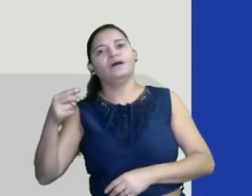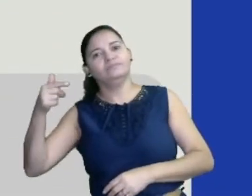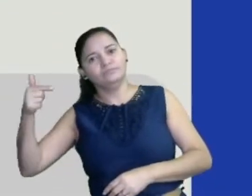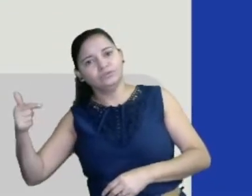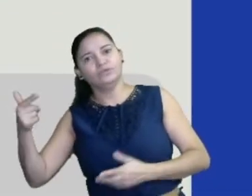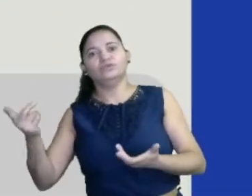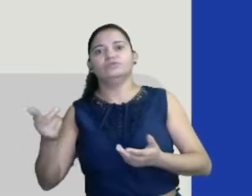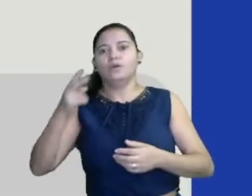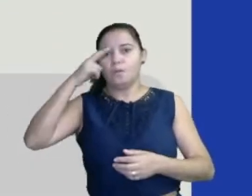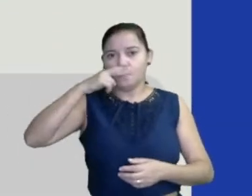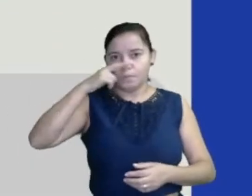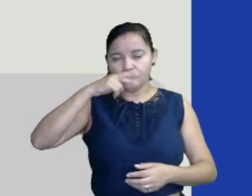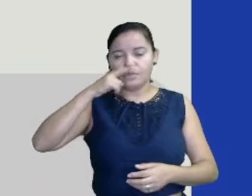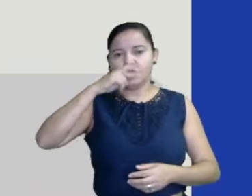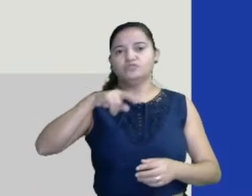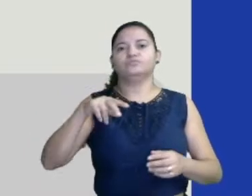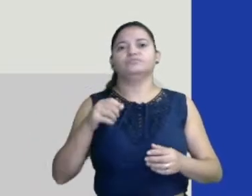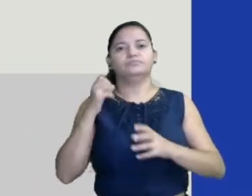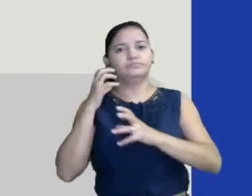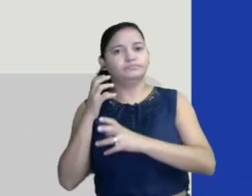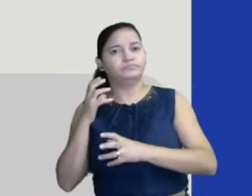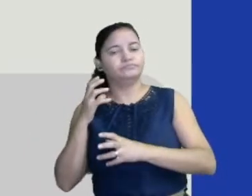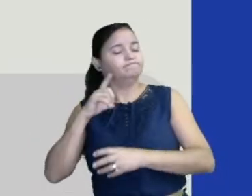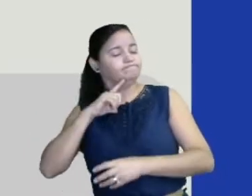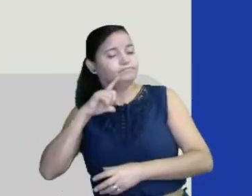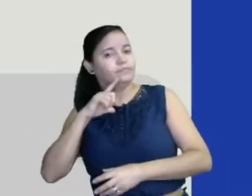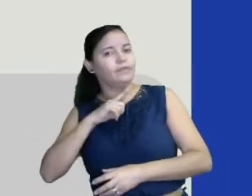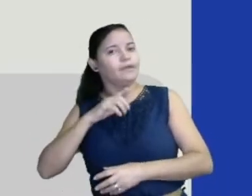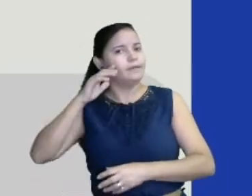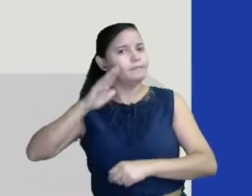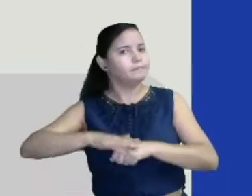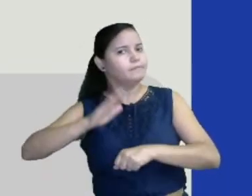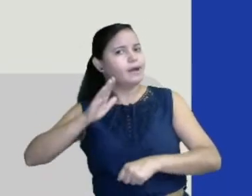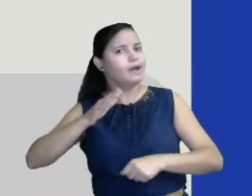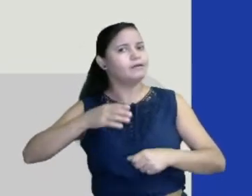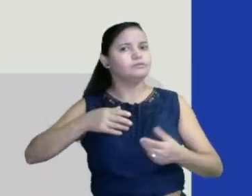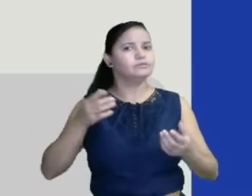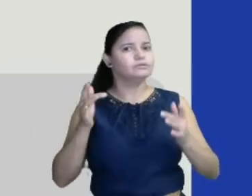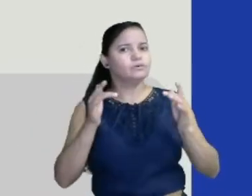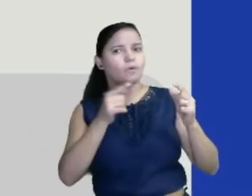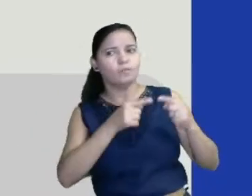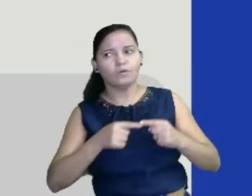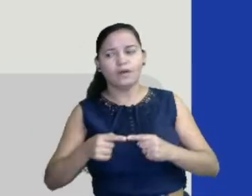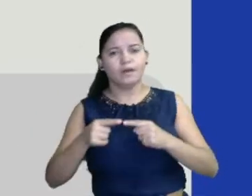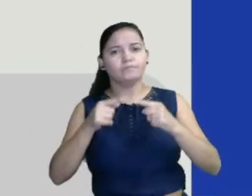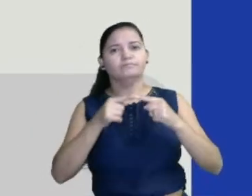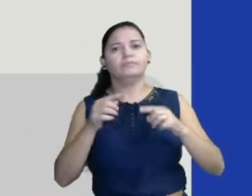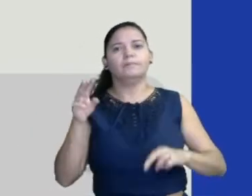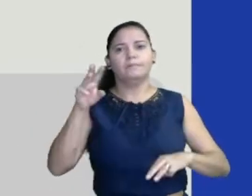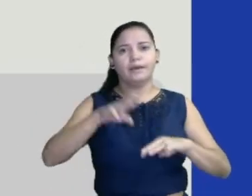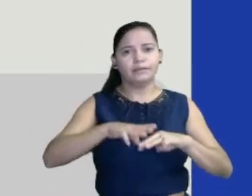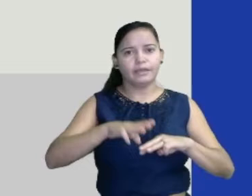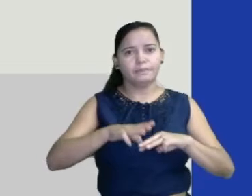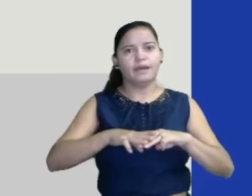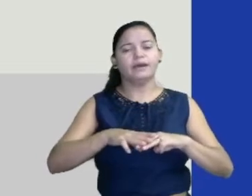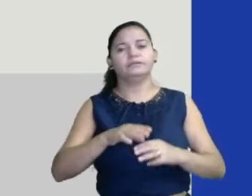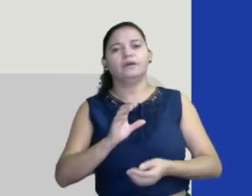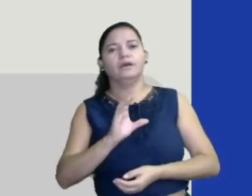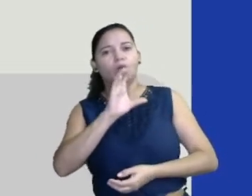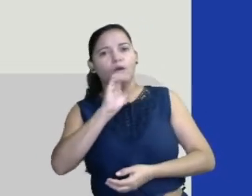comutativa porque eu vou precisar dela e vamos entender um pouquinho mais aqui sobre essa relação da operação matemática